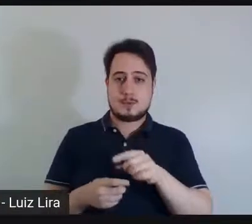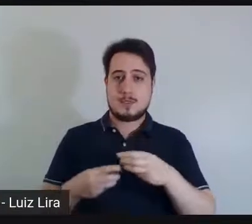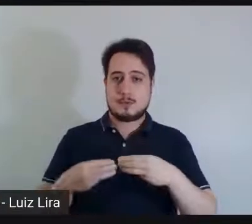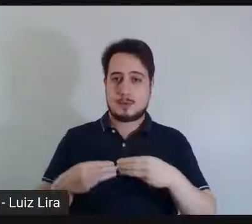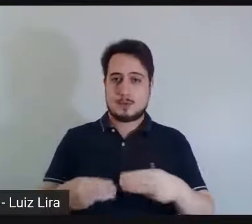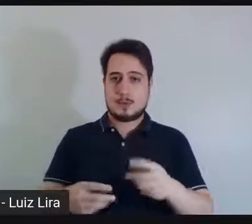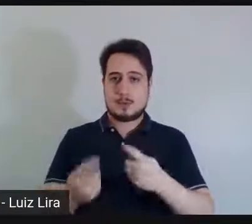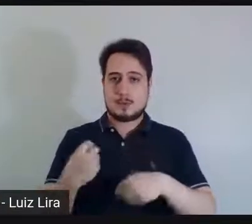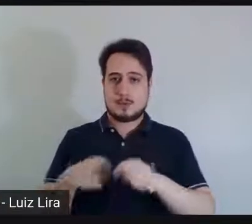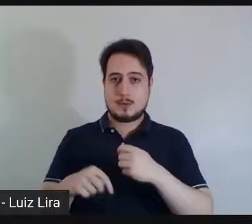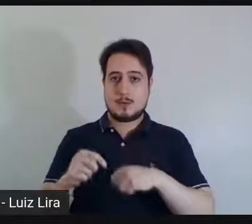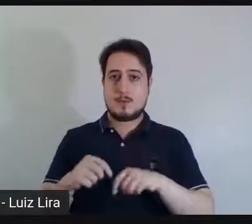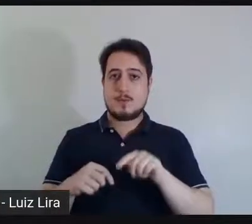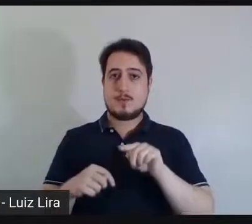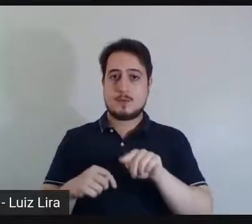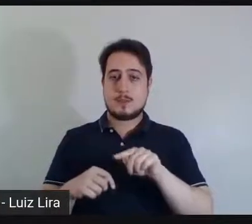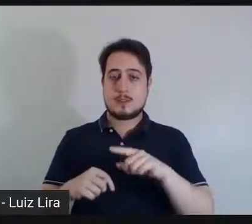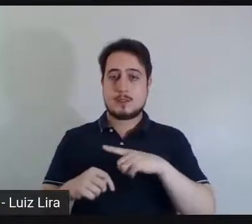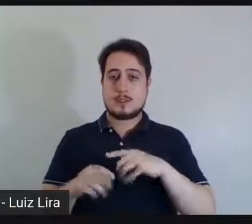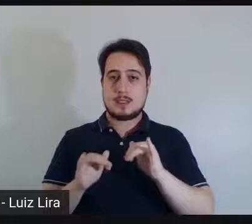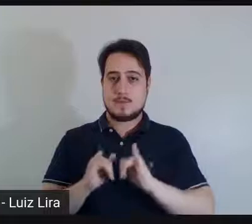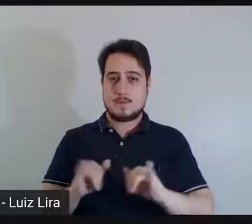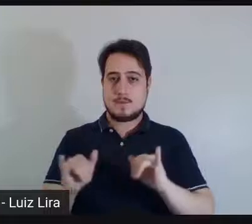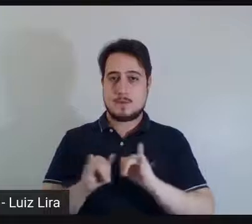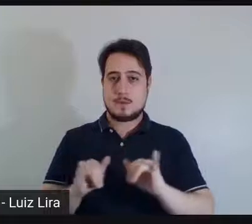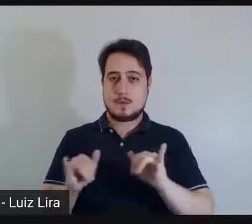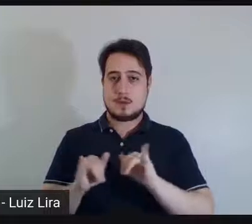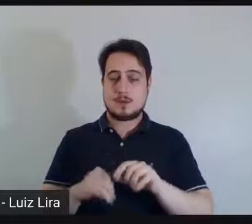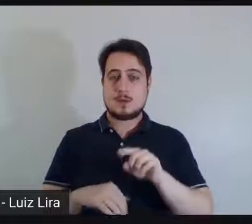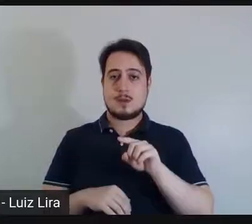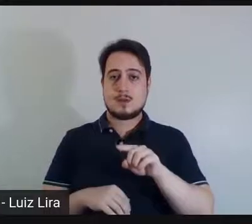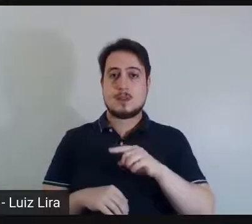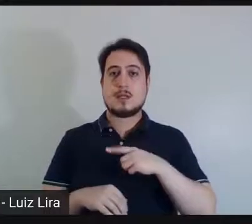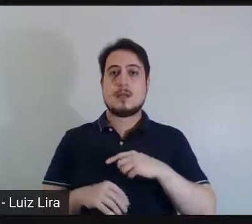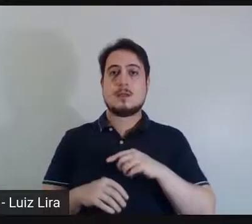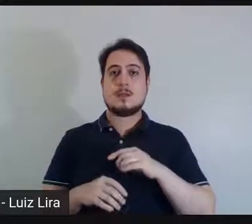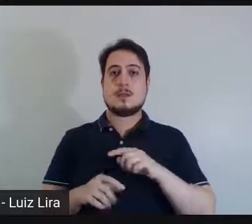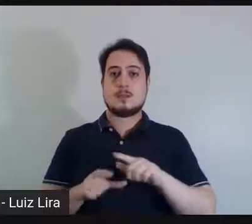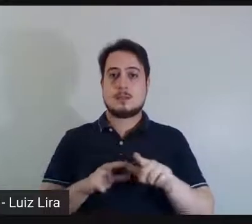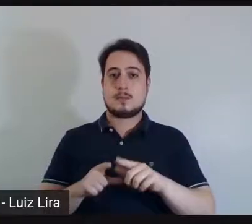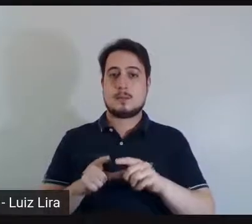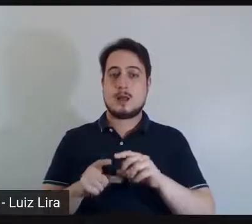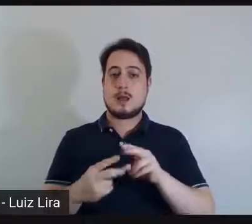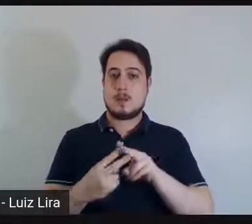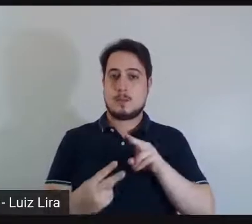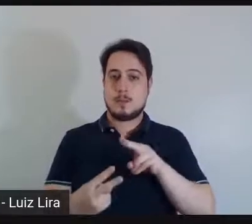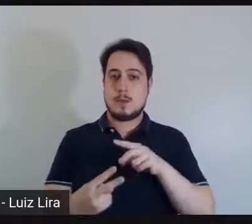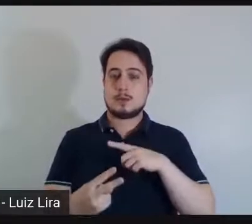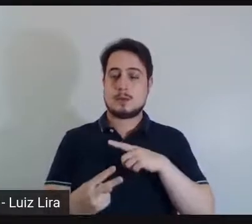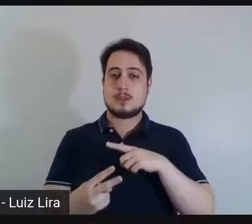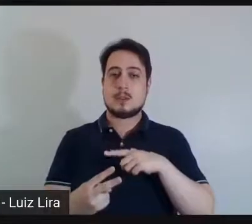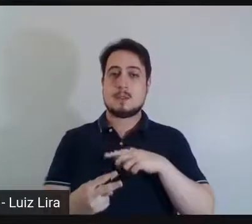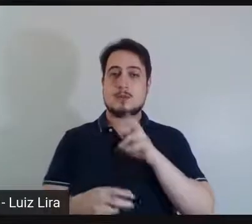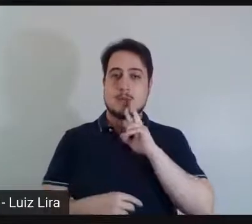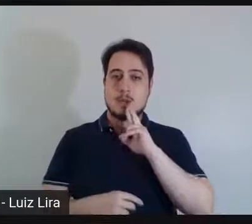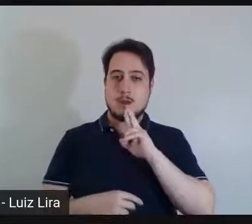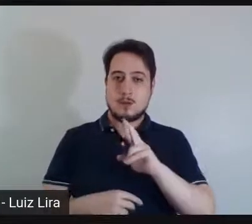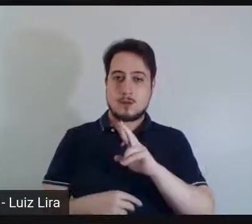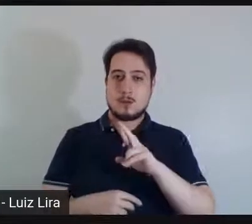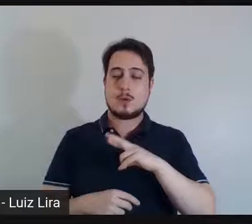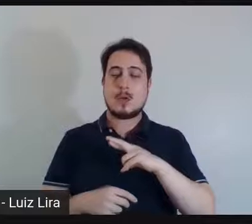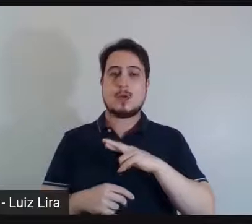esta informação, que o trabalho remoto, em termos de resultado, está bom. Você vê no judiciário que a produção